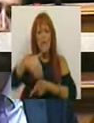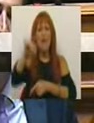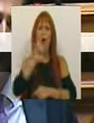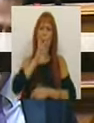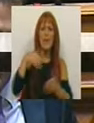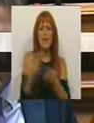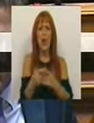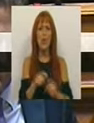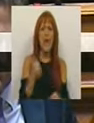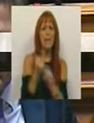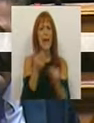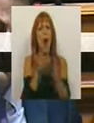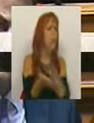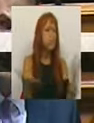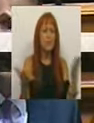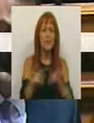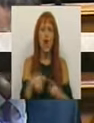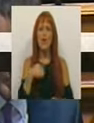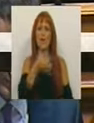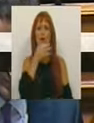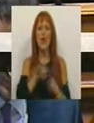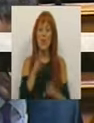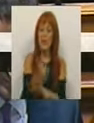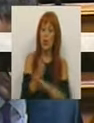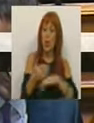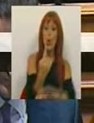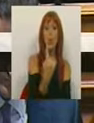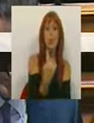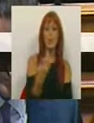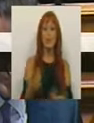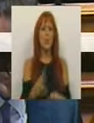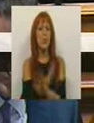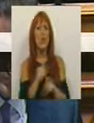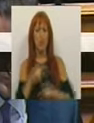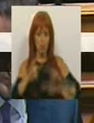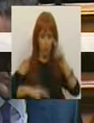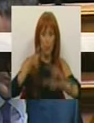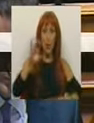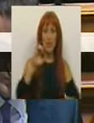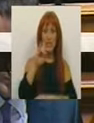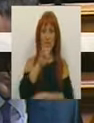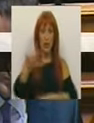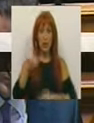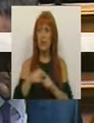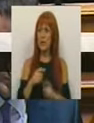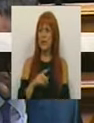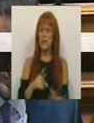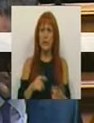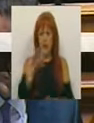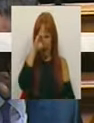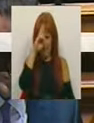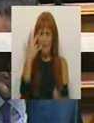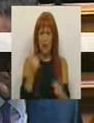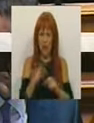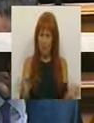uma oportunidade de emprego. Estamos a falar de um setor, o setor da construção civil, que estava empenhado